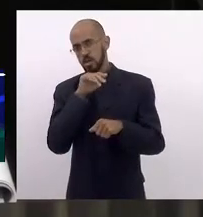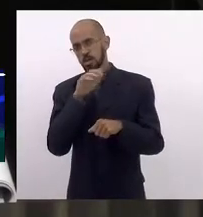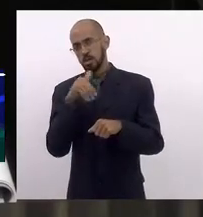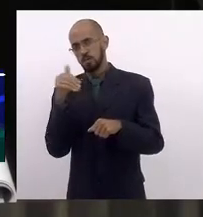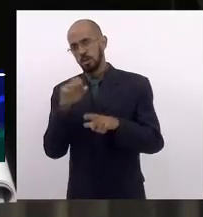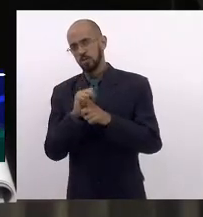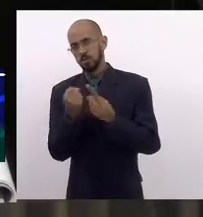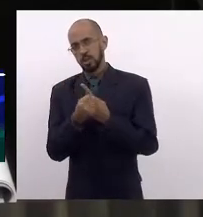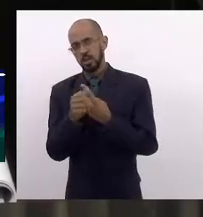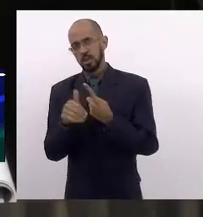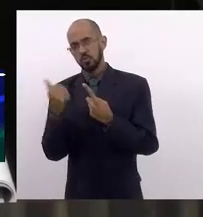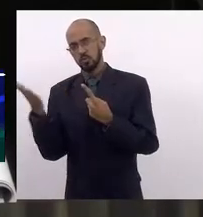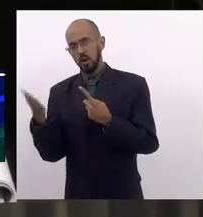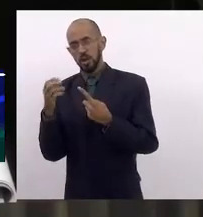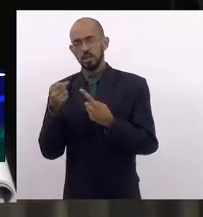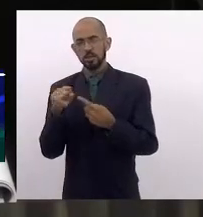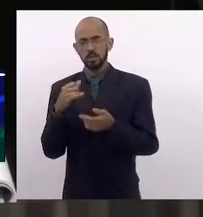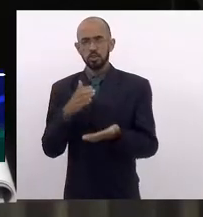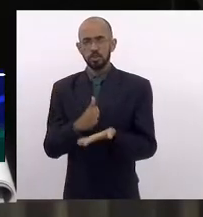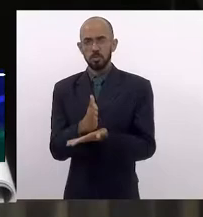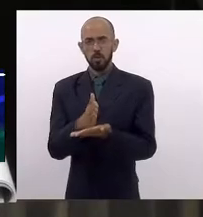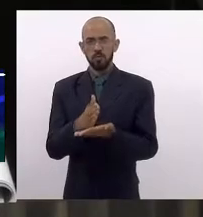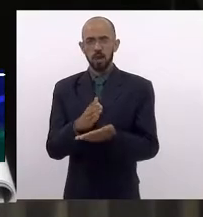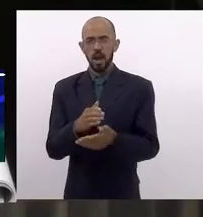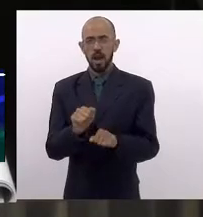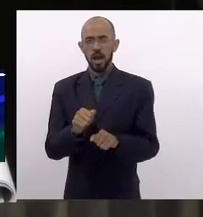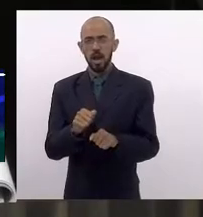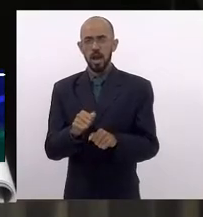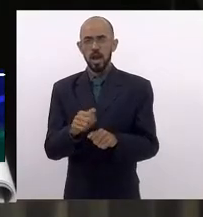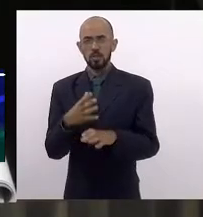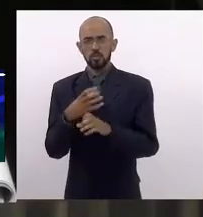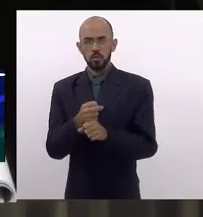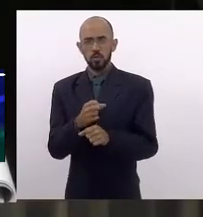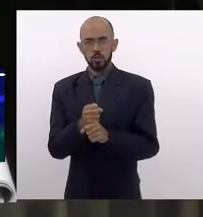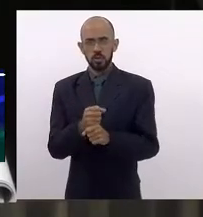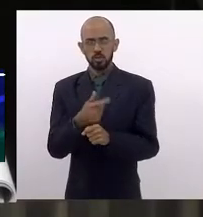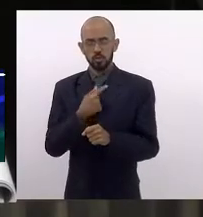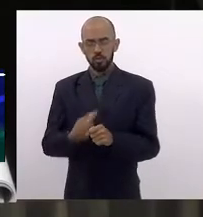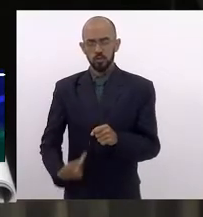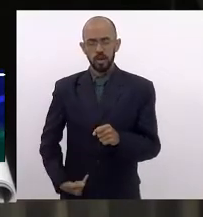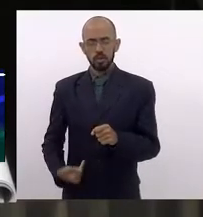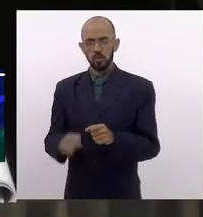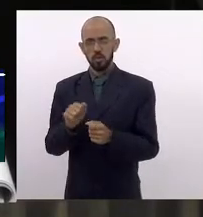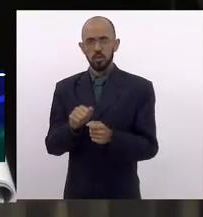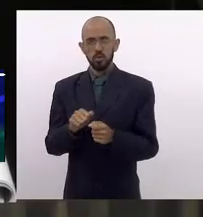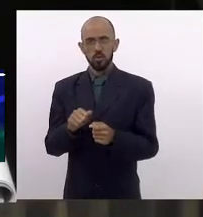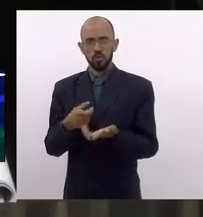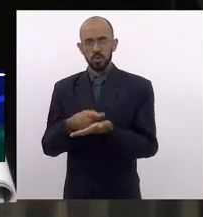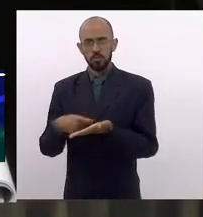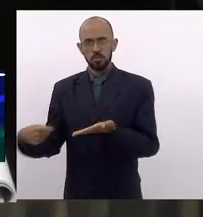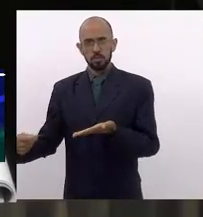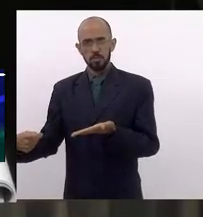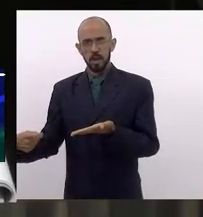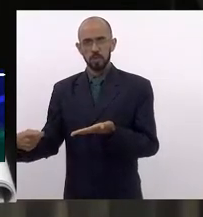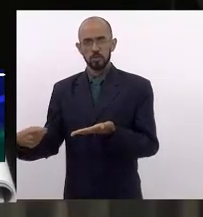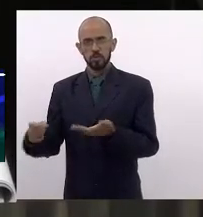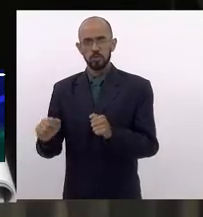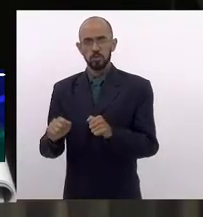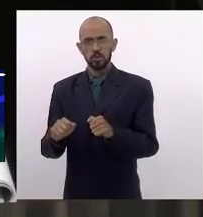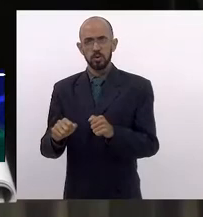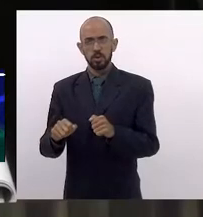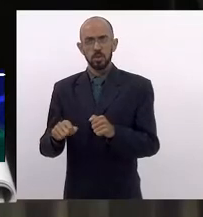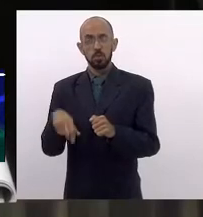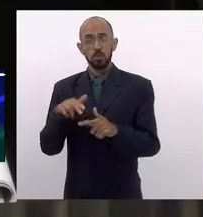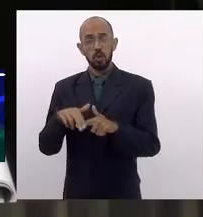nós aprovamos as contas do governador que foi retirado do poder que deixou de ser Governador por